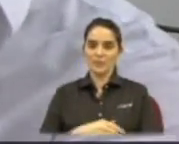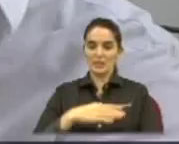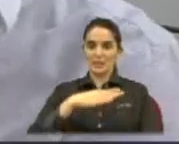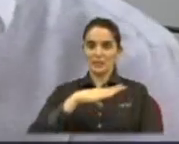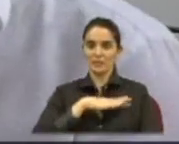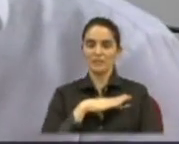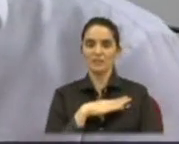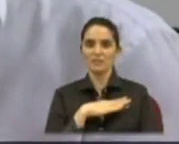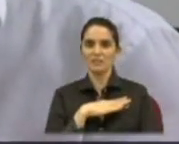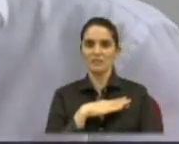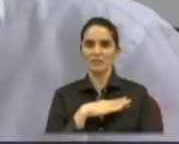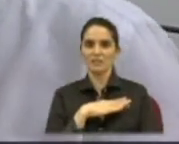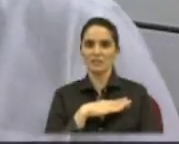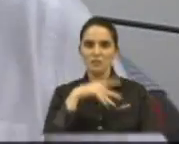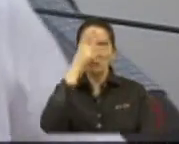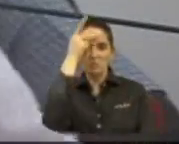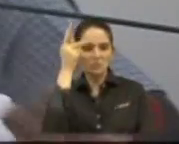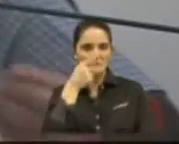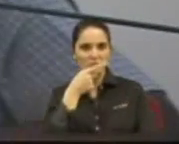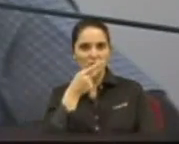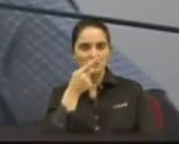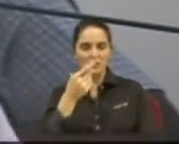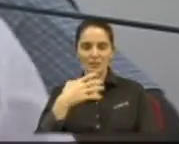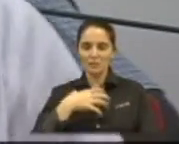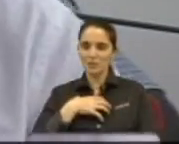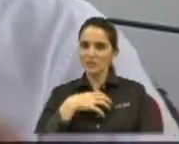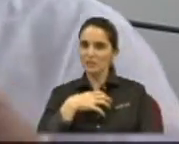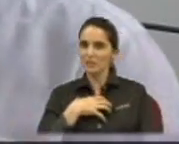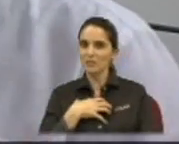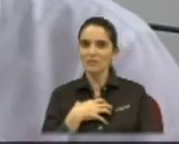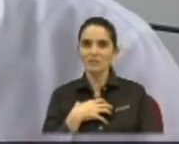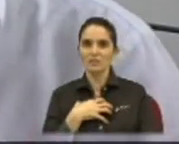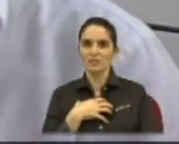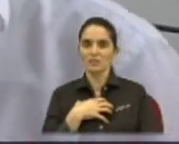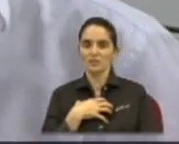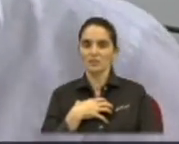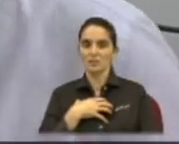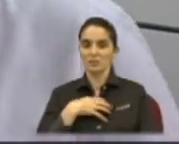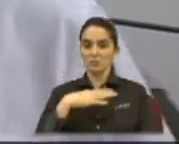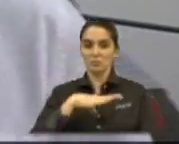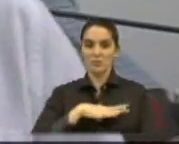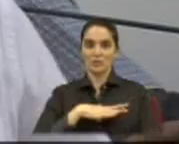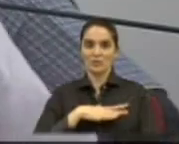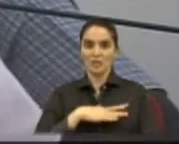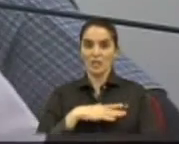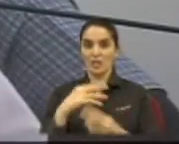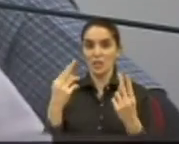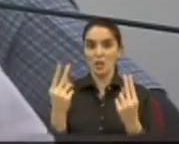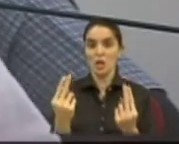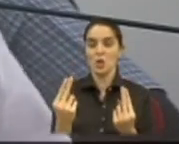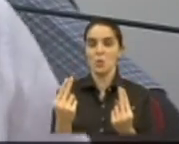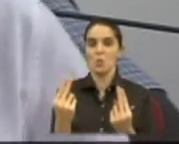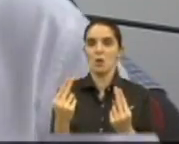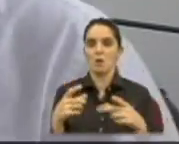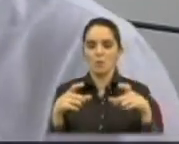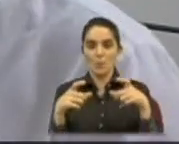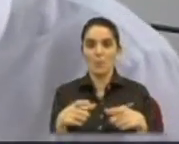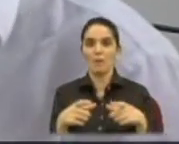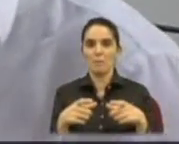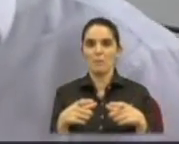o que ele sentiu. Senhor presidente, a cidade, uma cidade do tamanho de Limeira, com 300 mil habitantes, que é governador